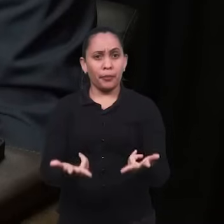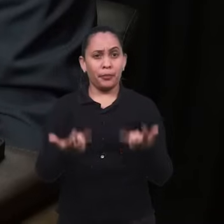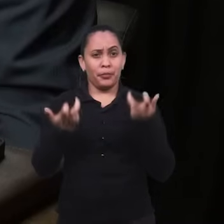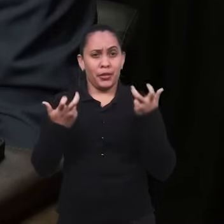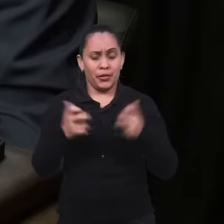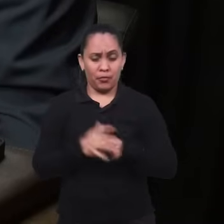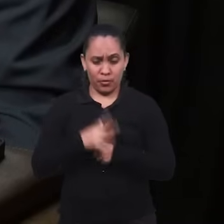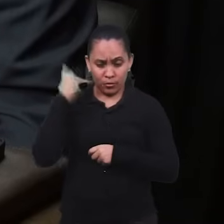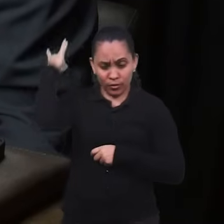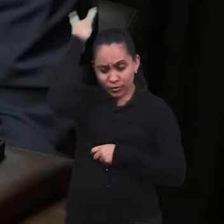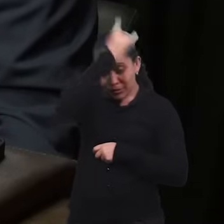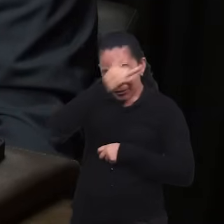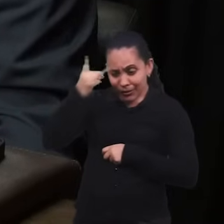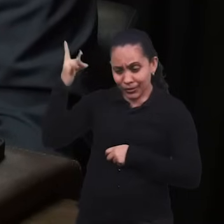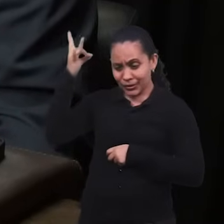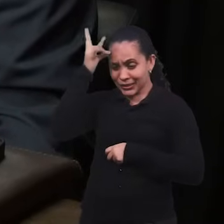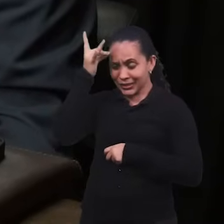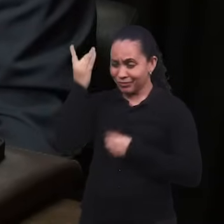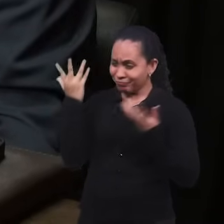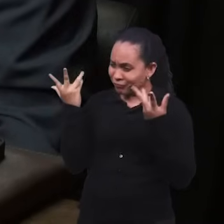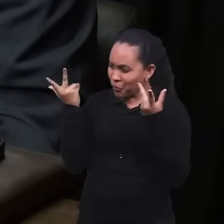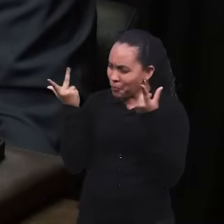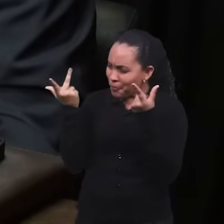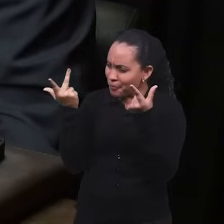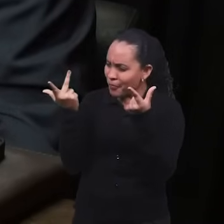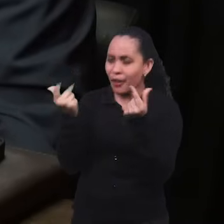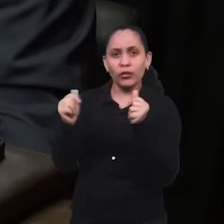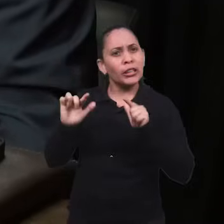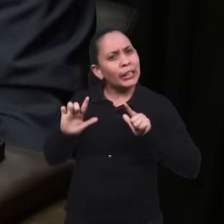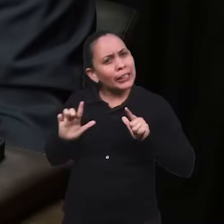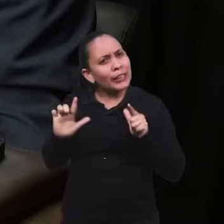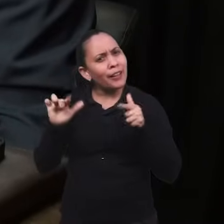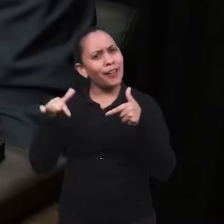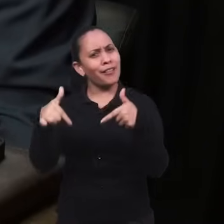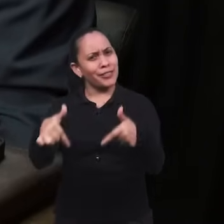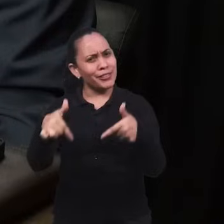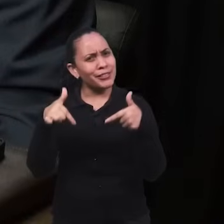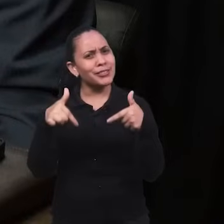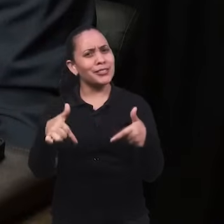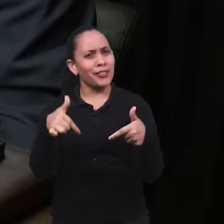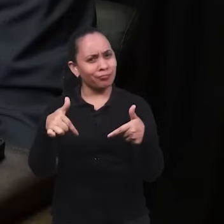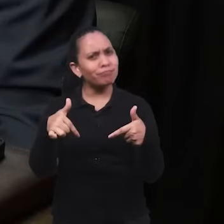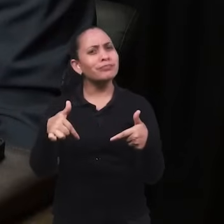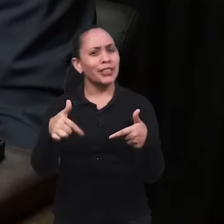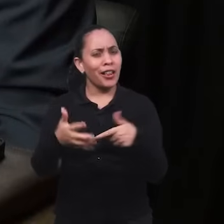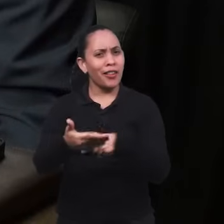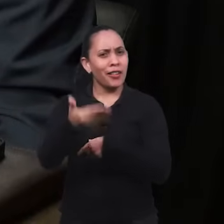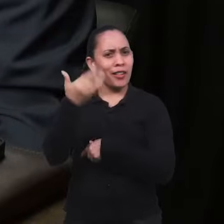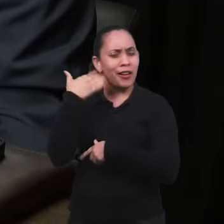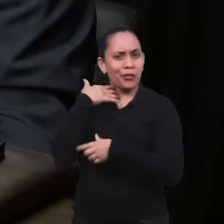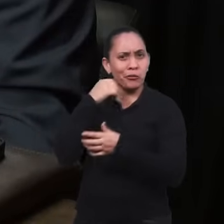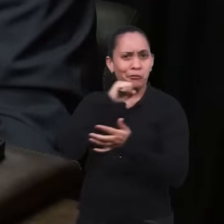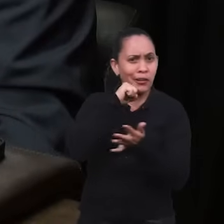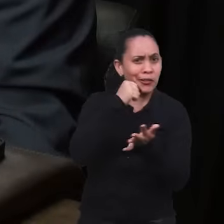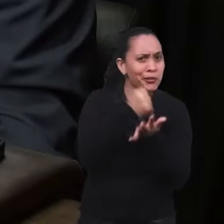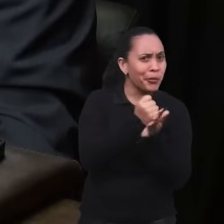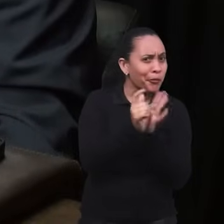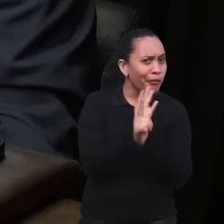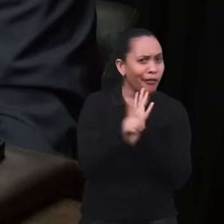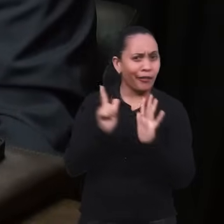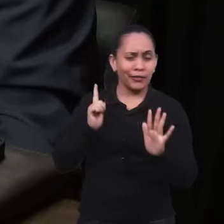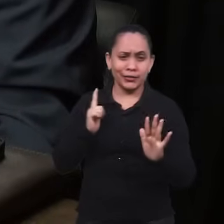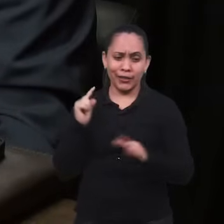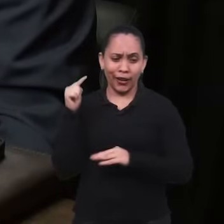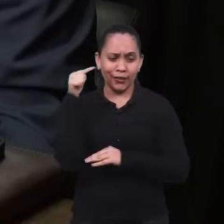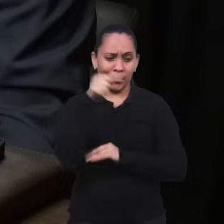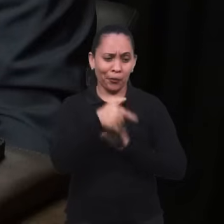figura do Espírito Santo de uma maneira maravilhosa. Em cada figura, em cada pessoa do Velho Testamento, antes do Velho